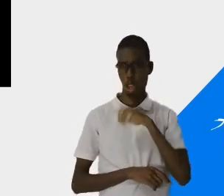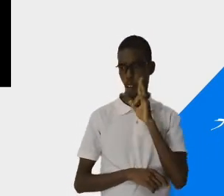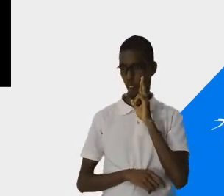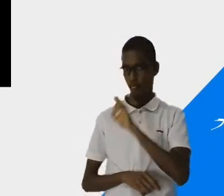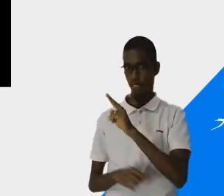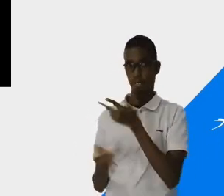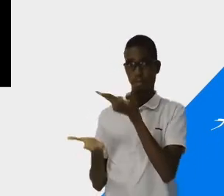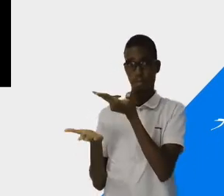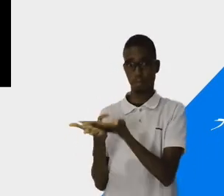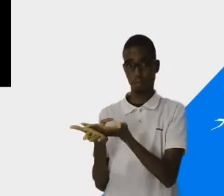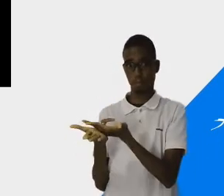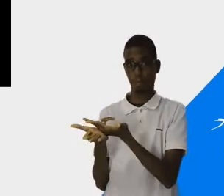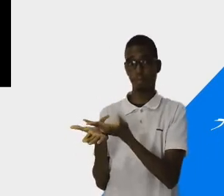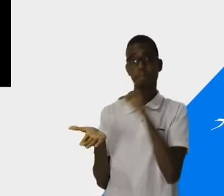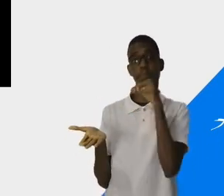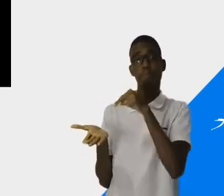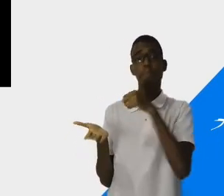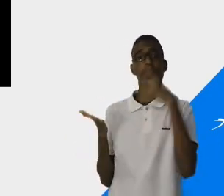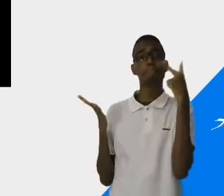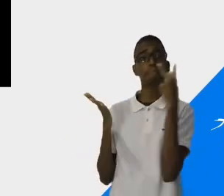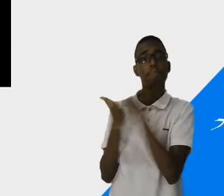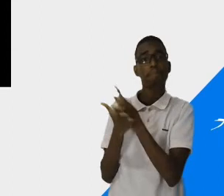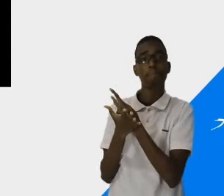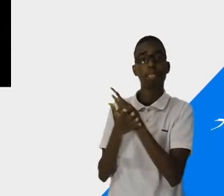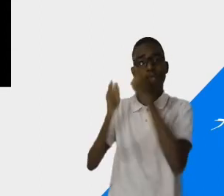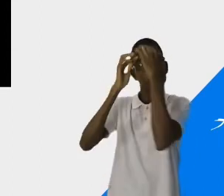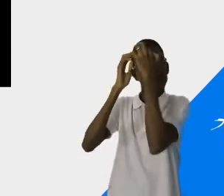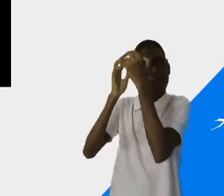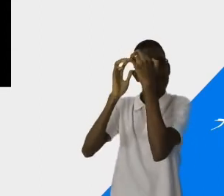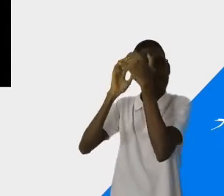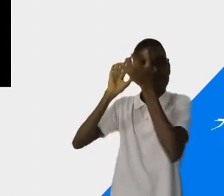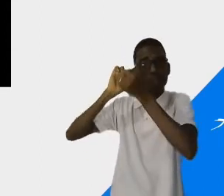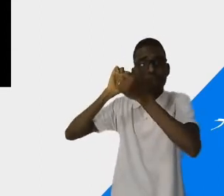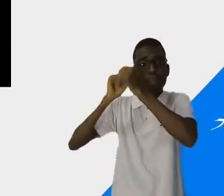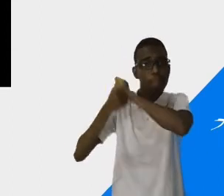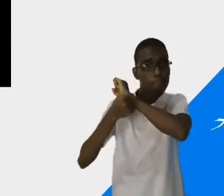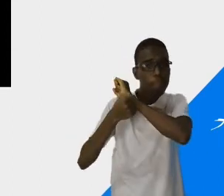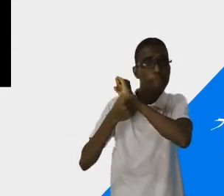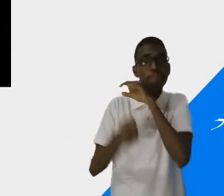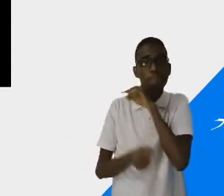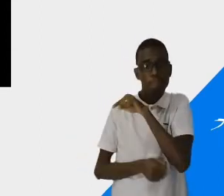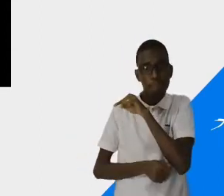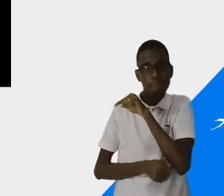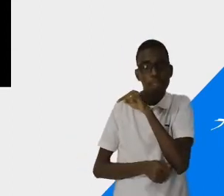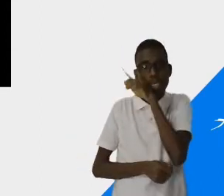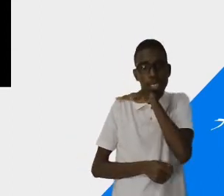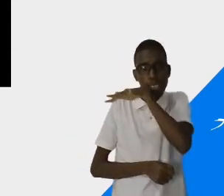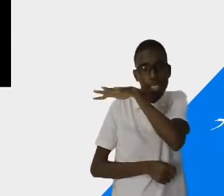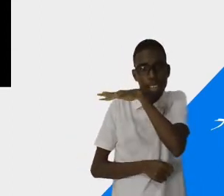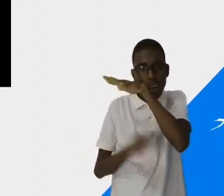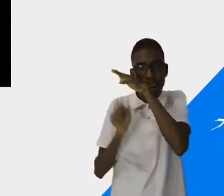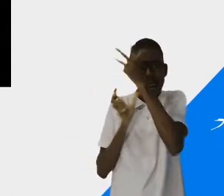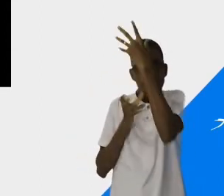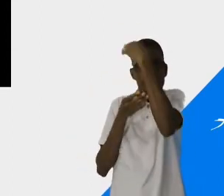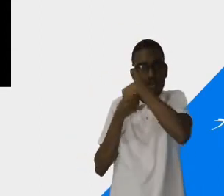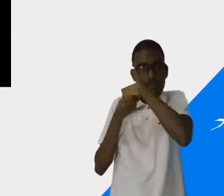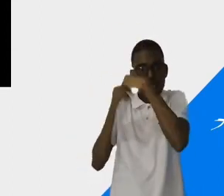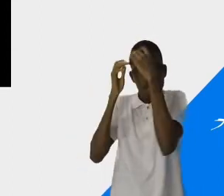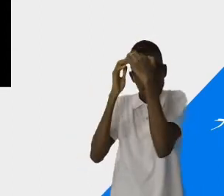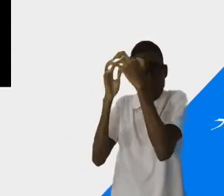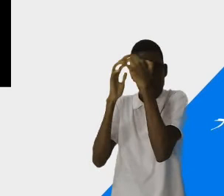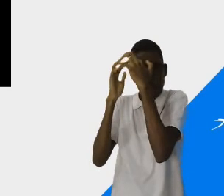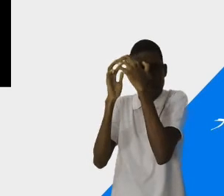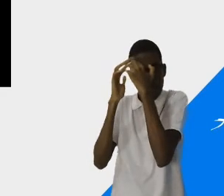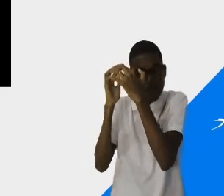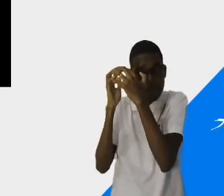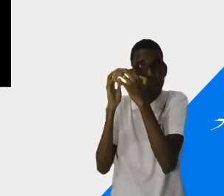tendo uma lesão, um traumatismo crânioencefálico numa região. Então, muitas vezes esse paciente